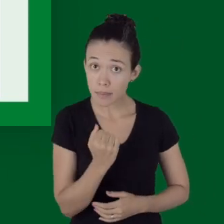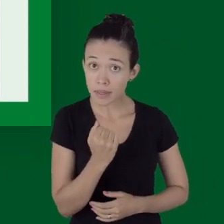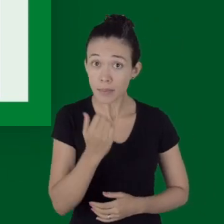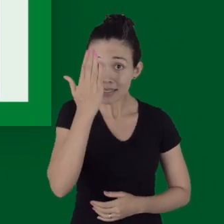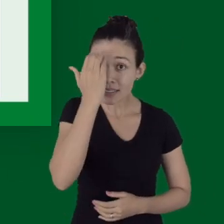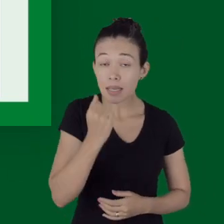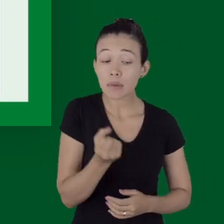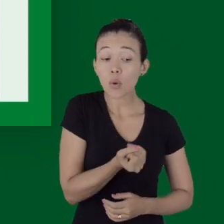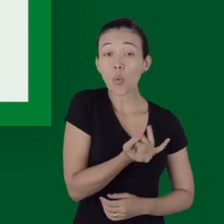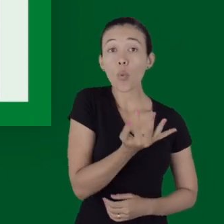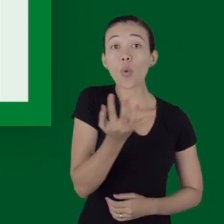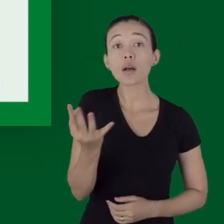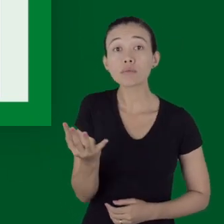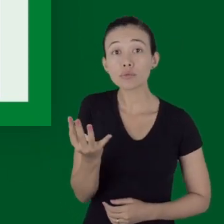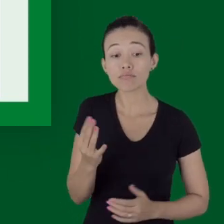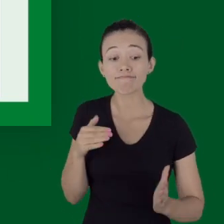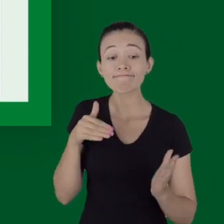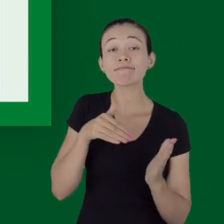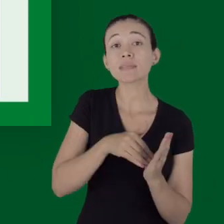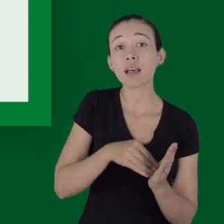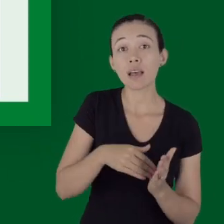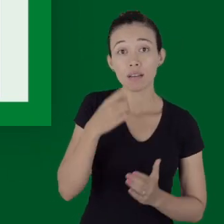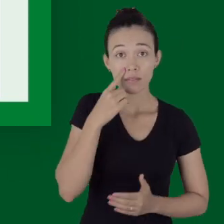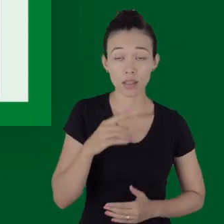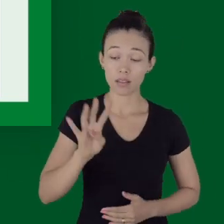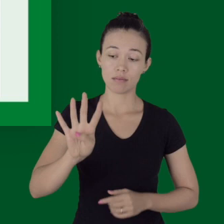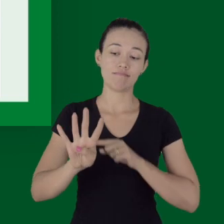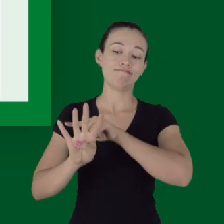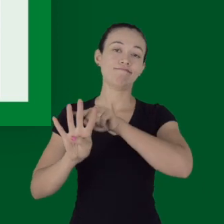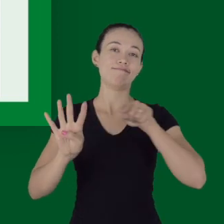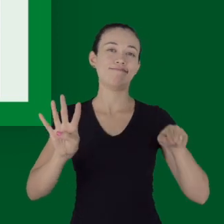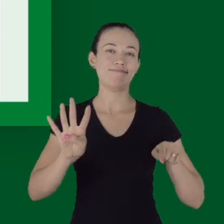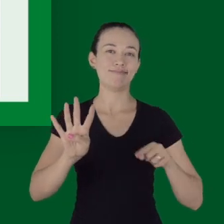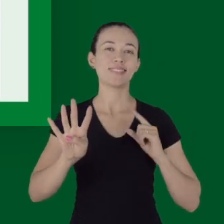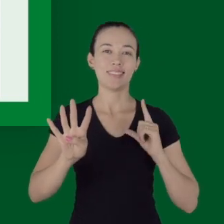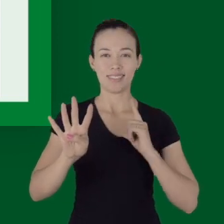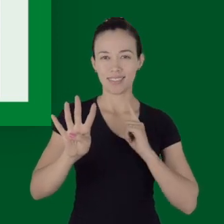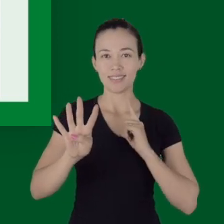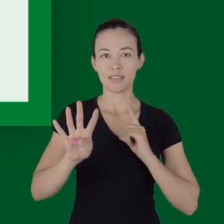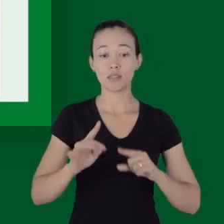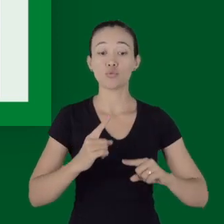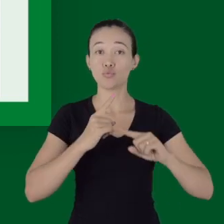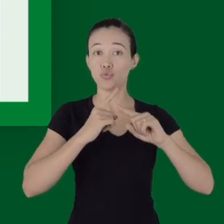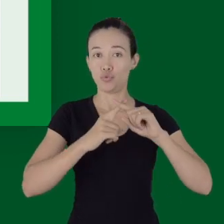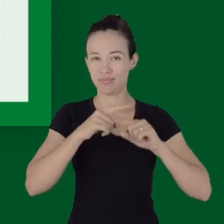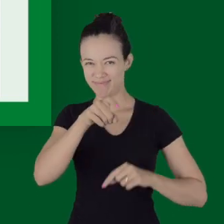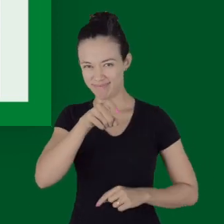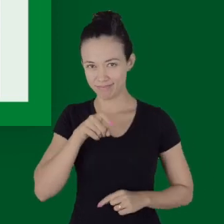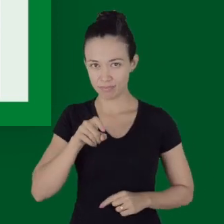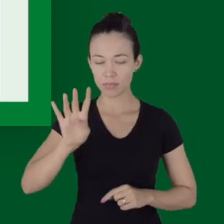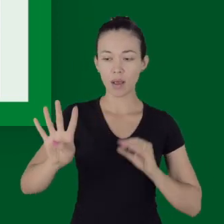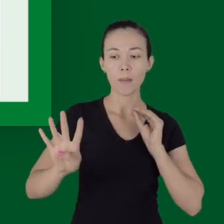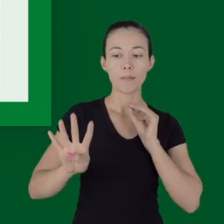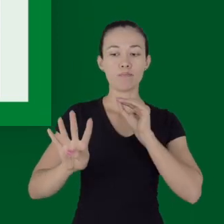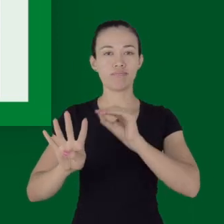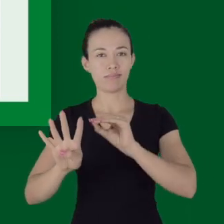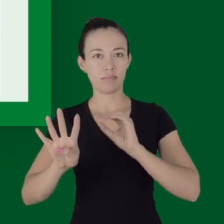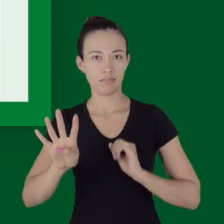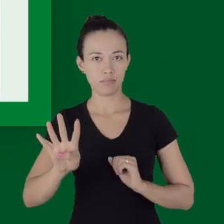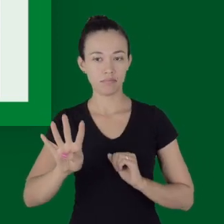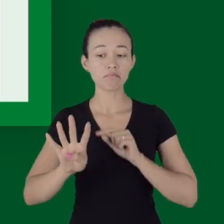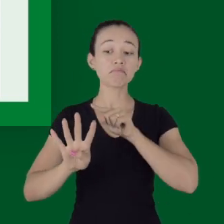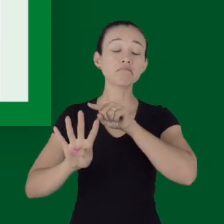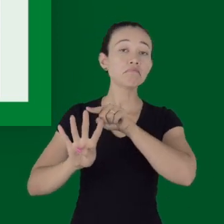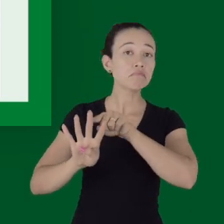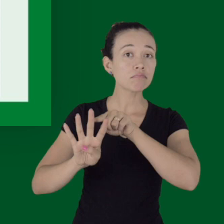ser marcado e combinado como que será feito, né? Se vai ter uma